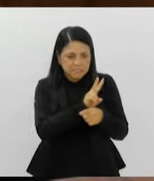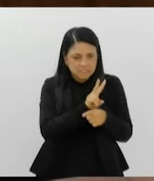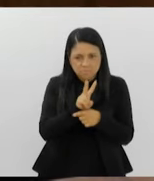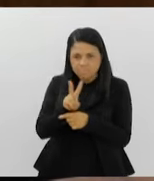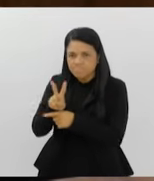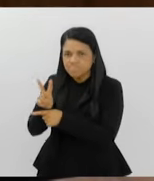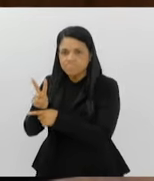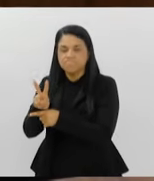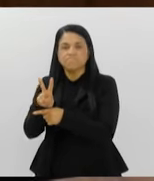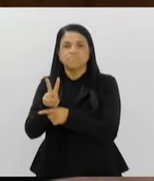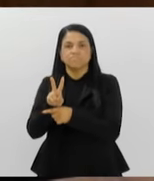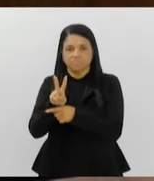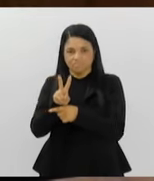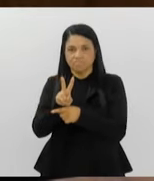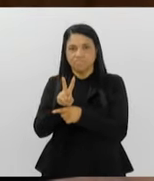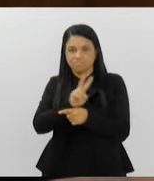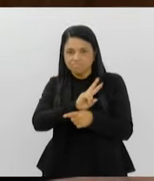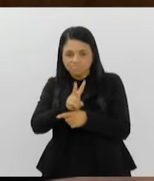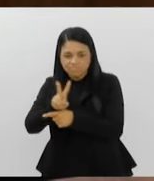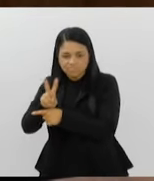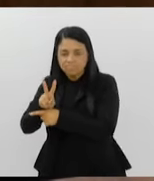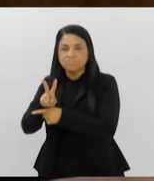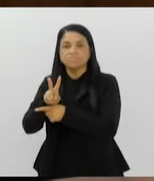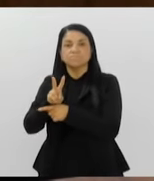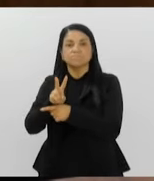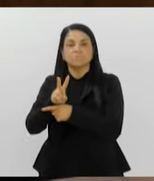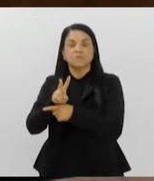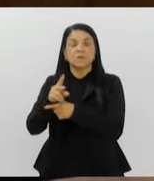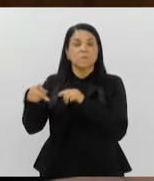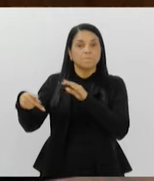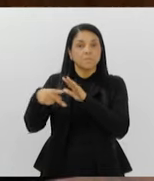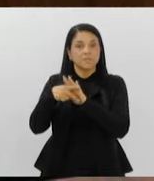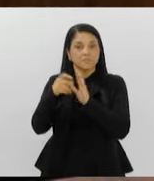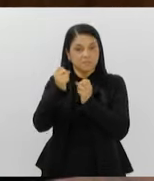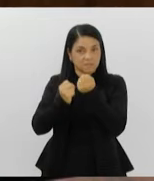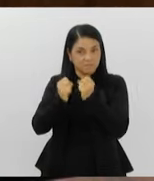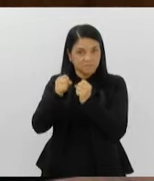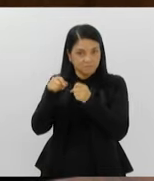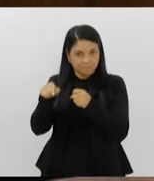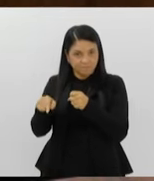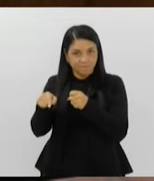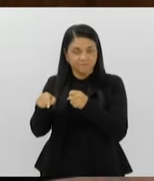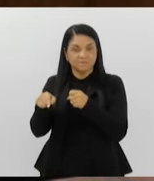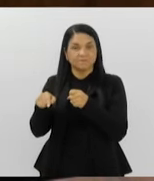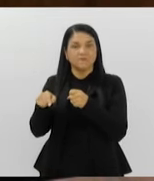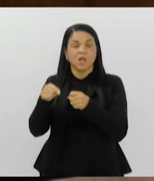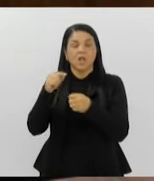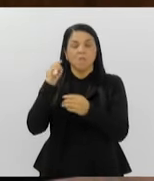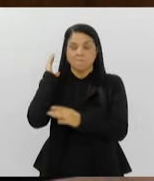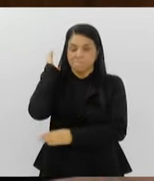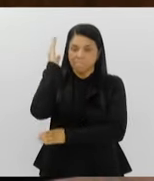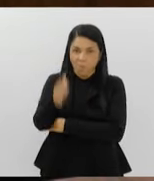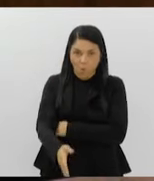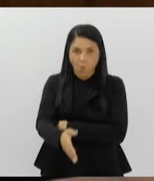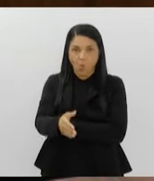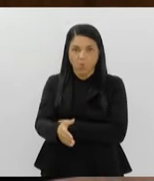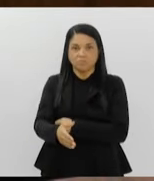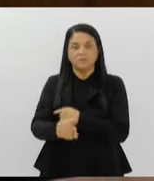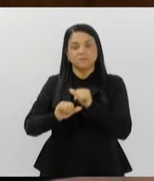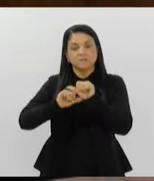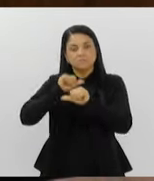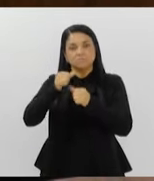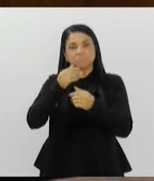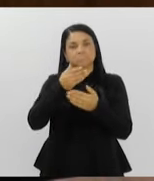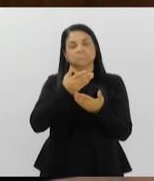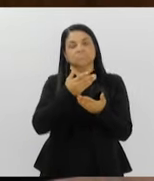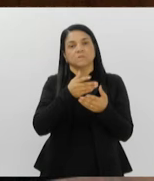Mansa, pertencente a essa siderúrgica, fazendo um trabalho duríssimo, que era cortar a madeira e